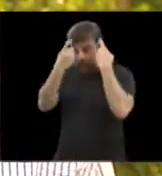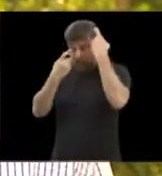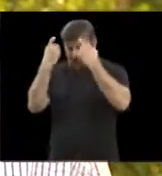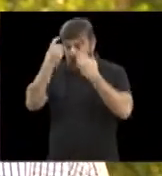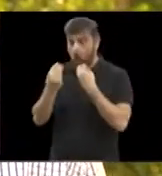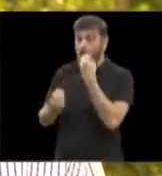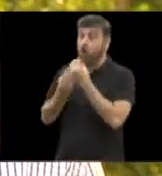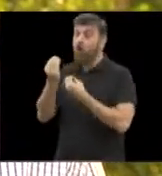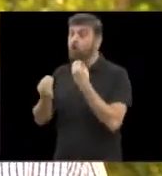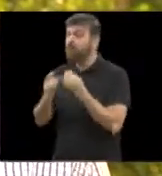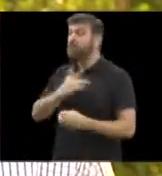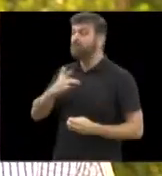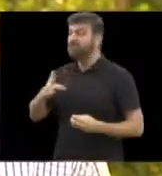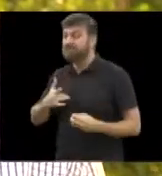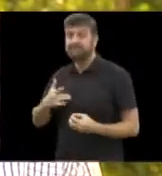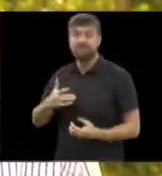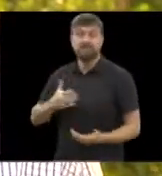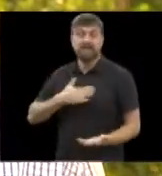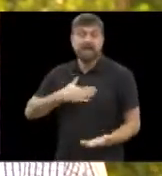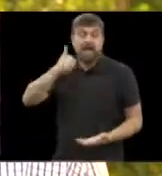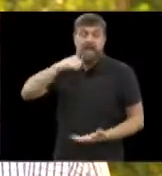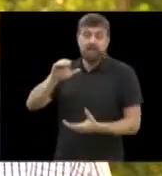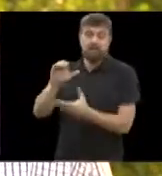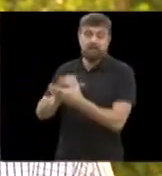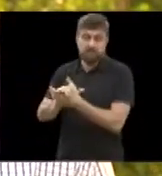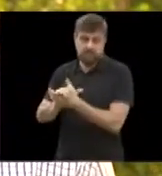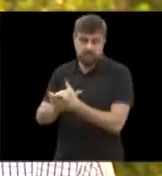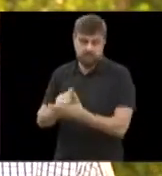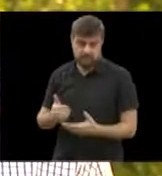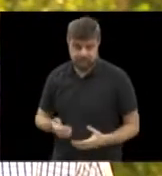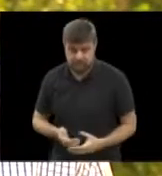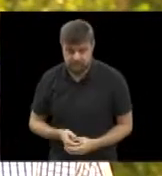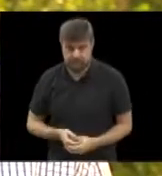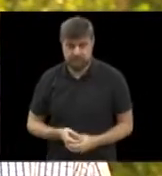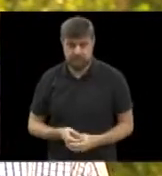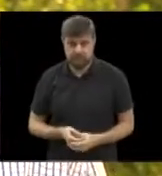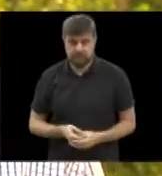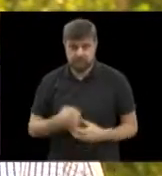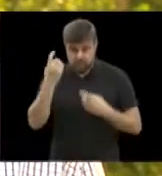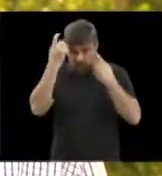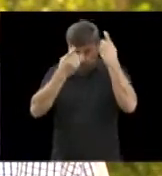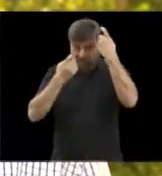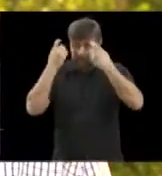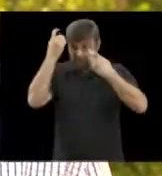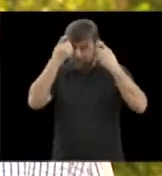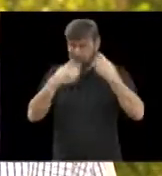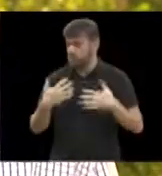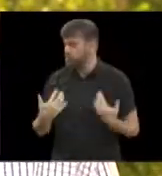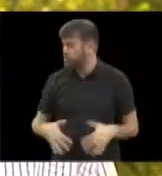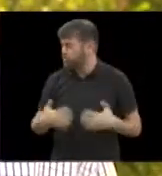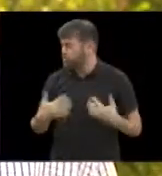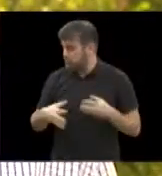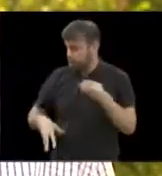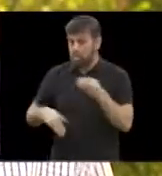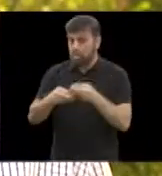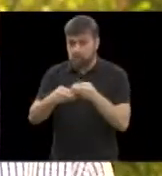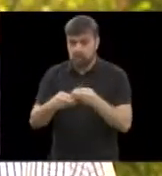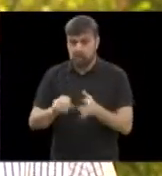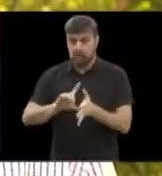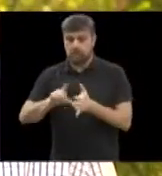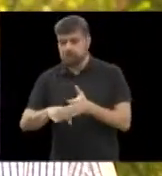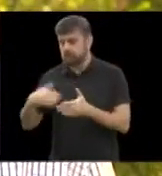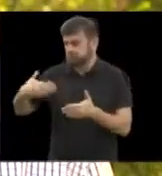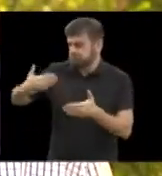as reações dos remédios, do tratamento que a gente vem fazendo, então essa preocupação ela é muito adicional. Depois que a gente acabou